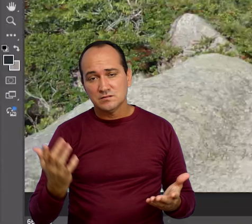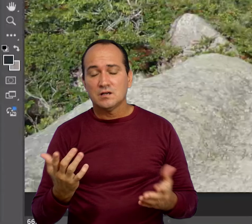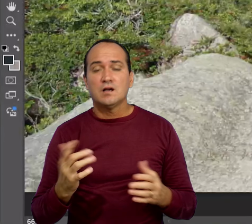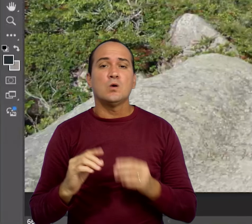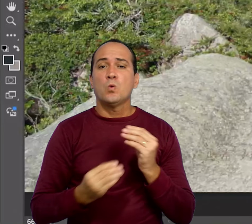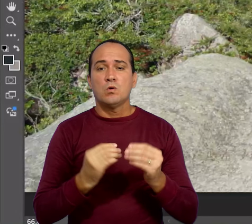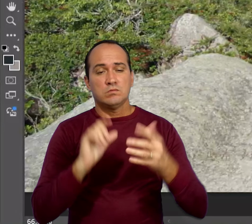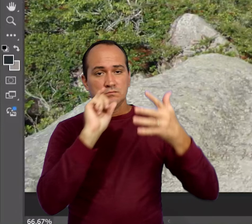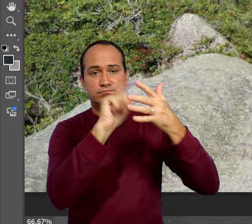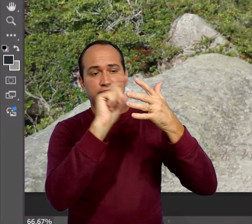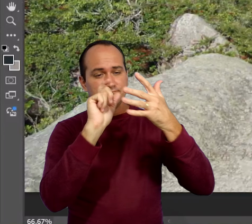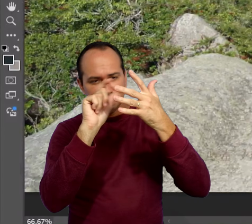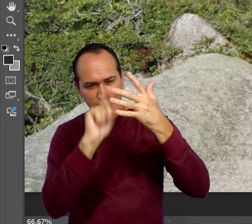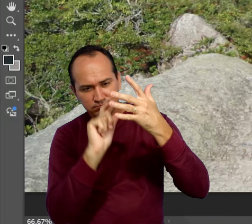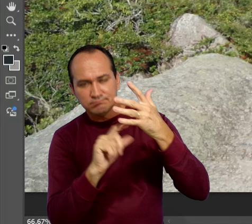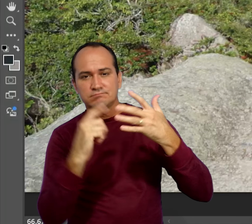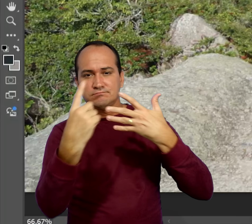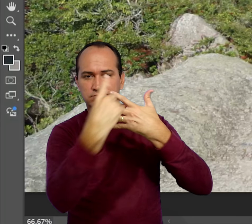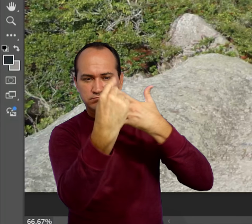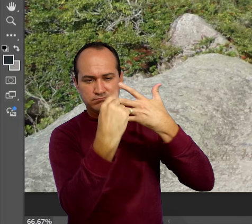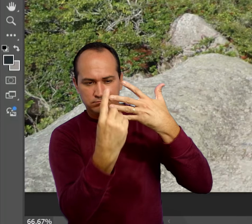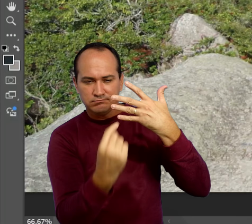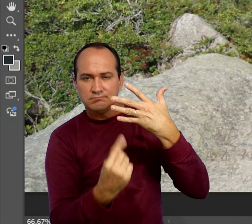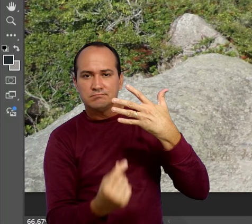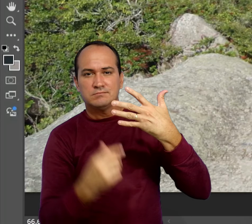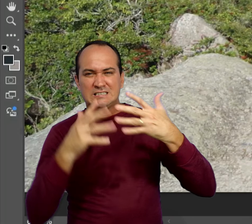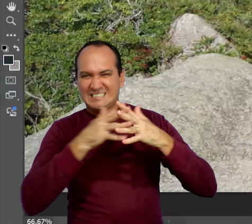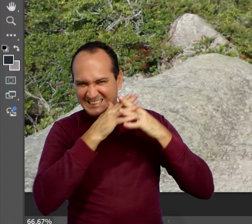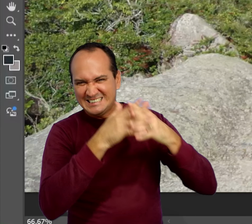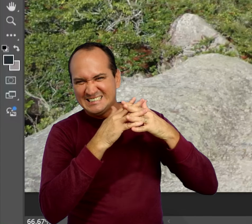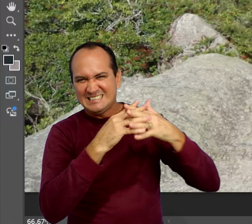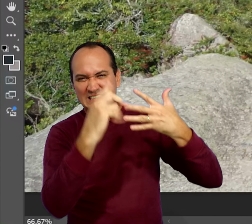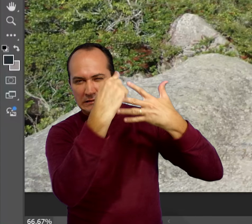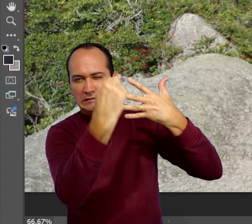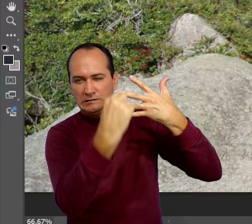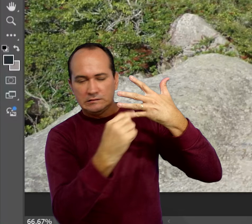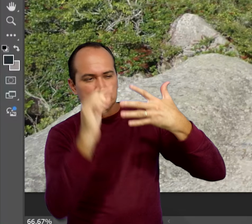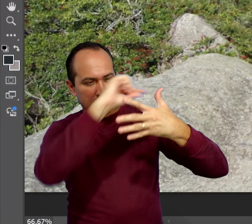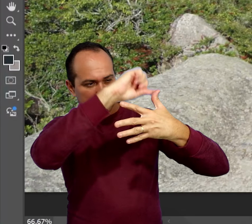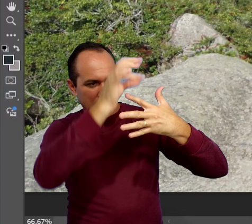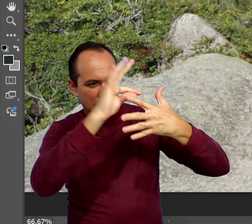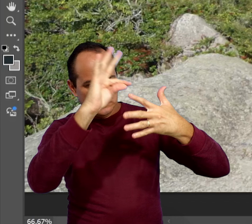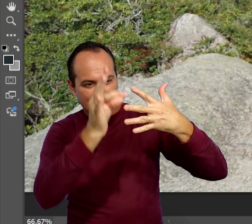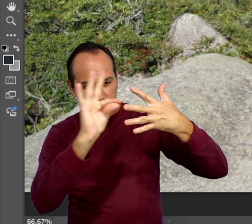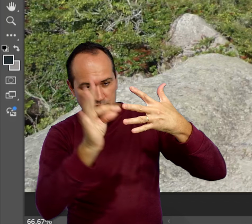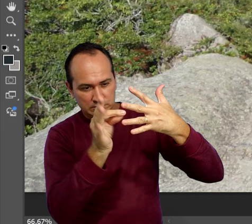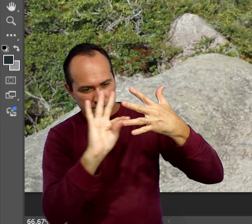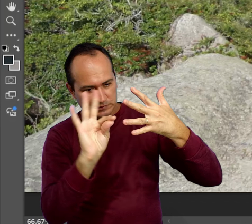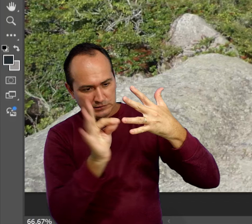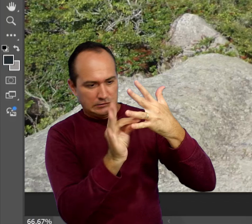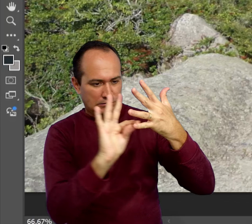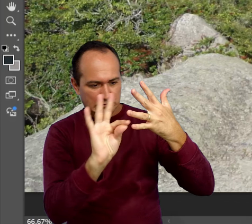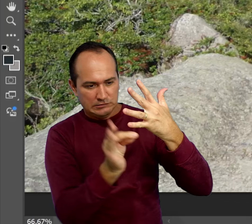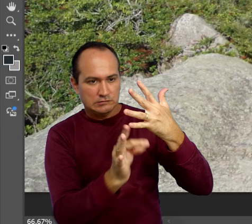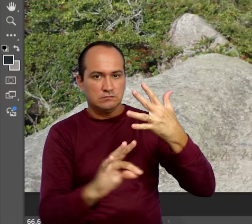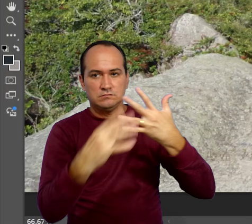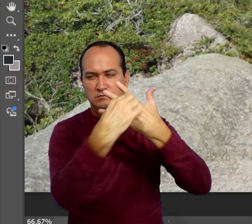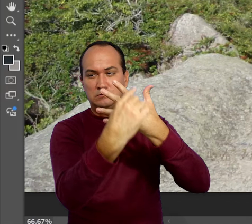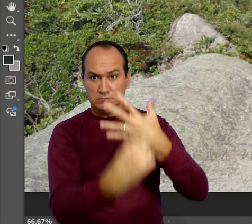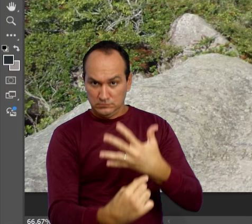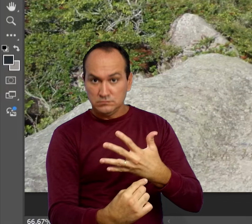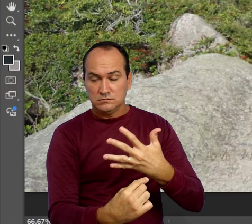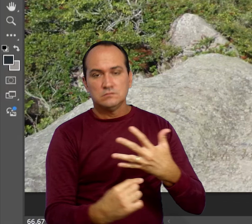isso aqui, eu basicamente selecionei a região que está um pouco mais complicada, né, digamos assim, certo? Eu poderia selecionar tudo isso aqui, eu